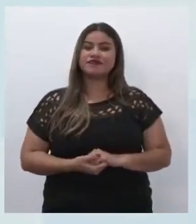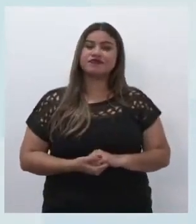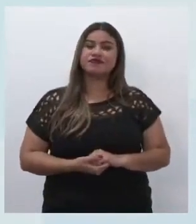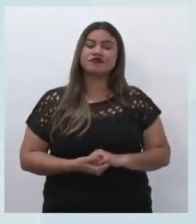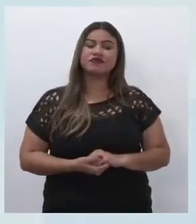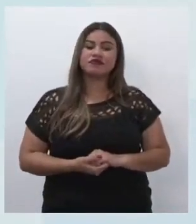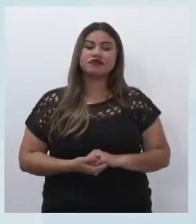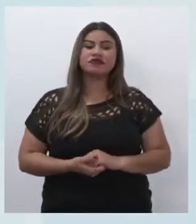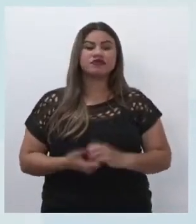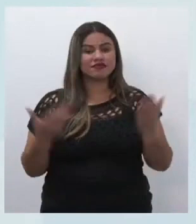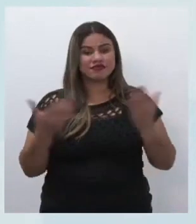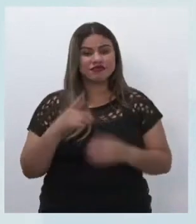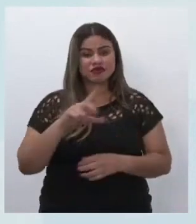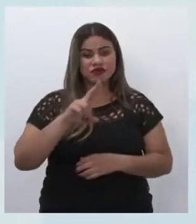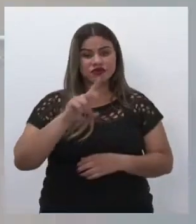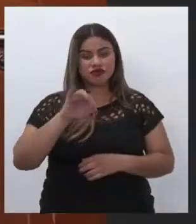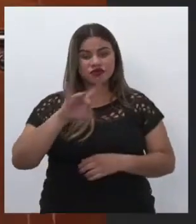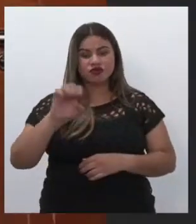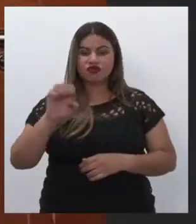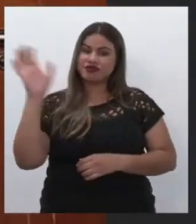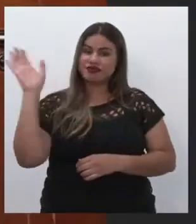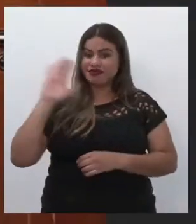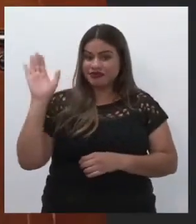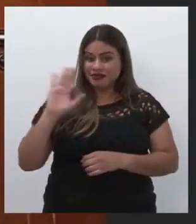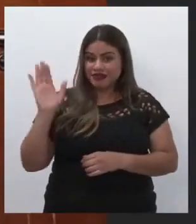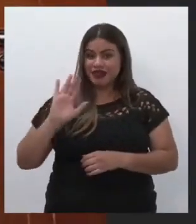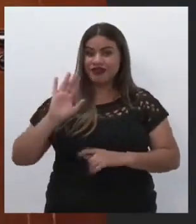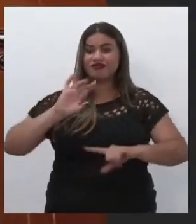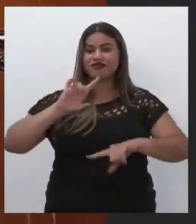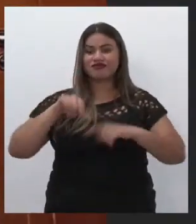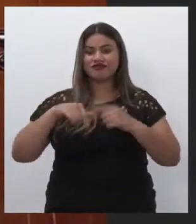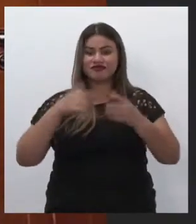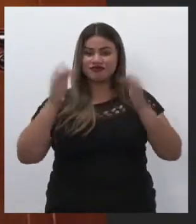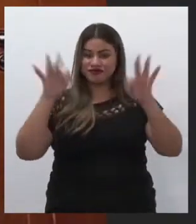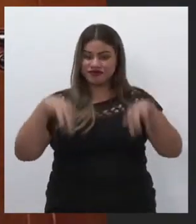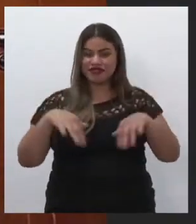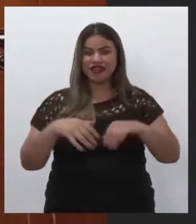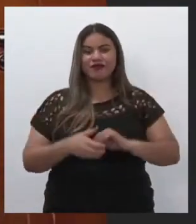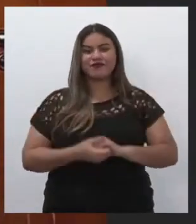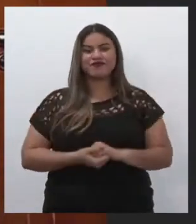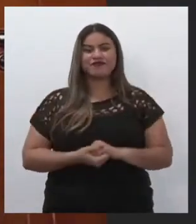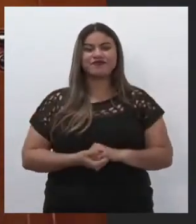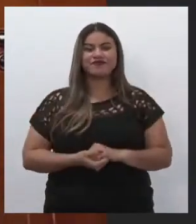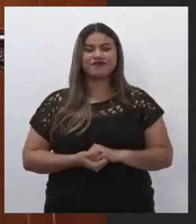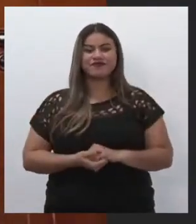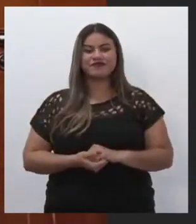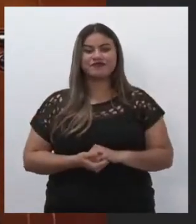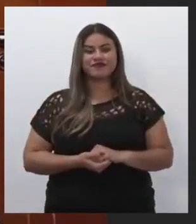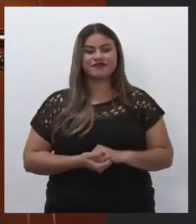palavra para Lourdes, para dar a despedida dela e as considerações dela antes de fechar.